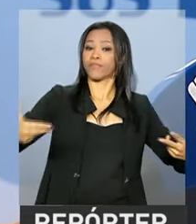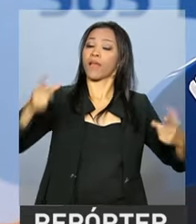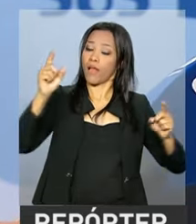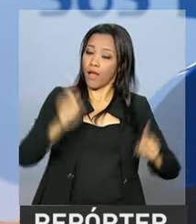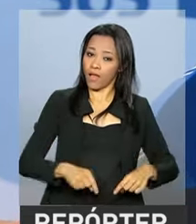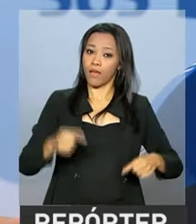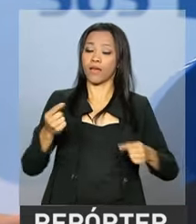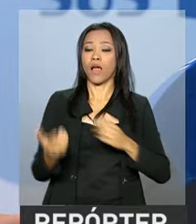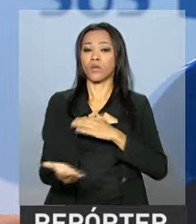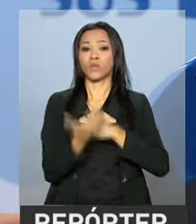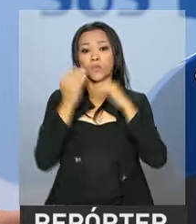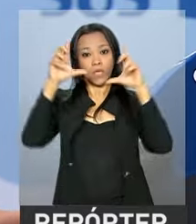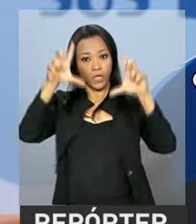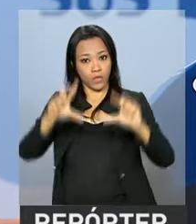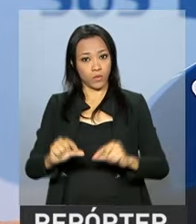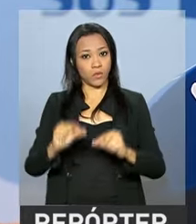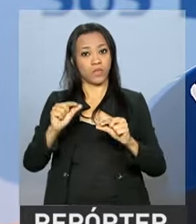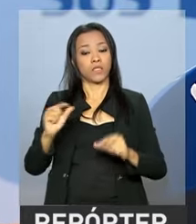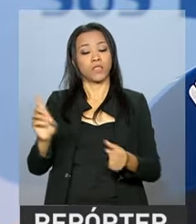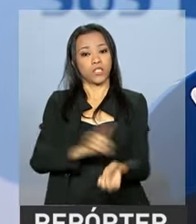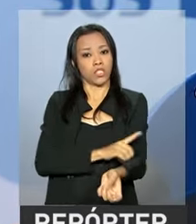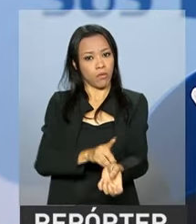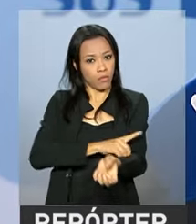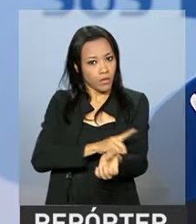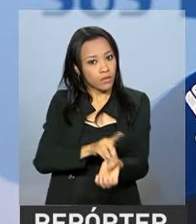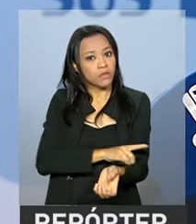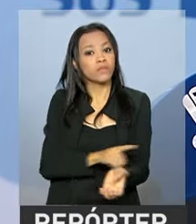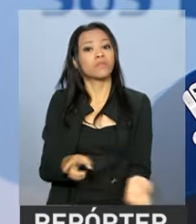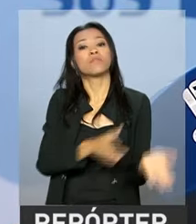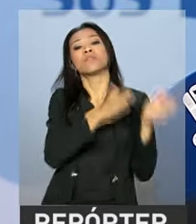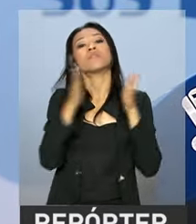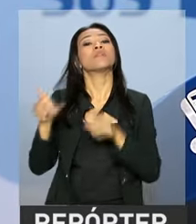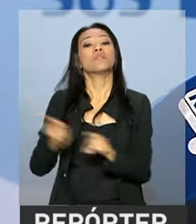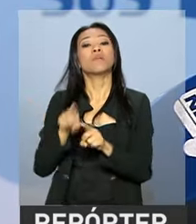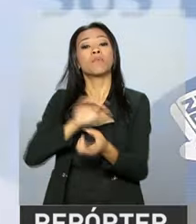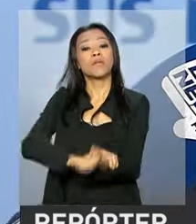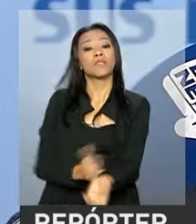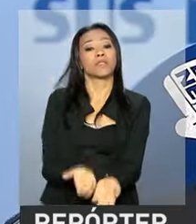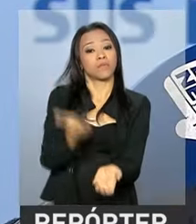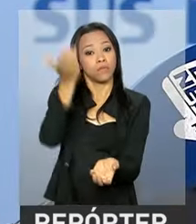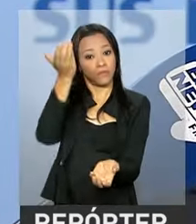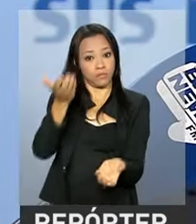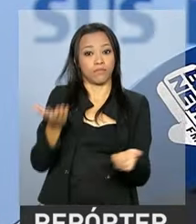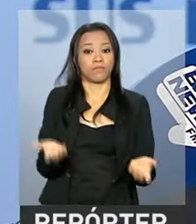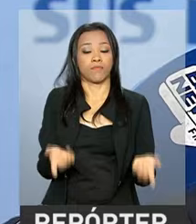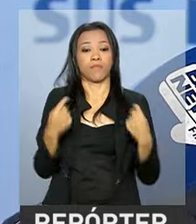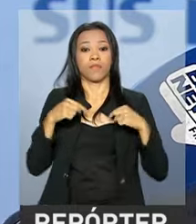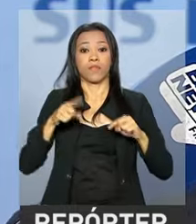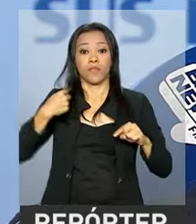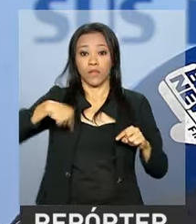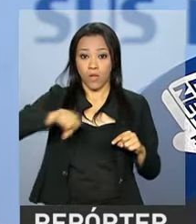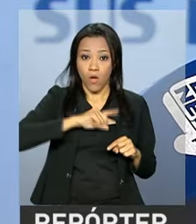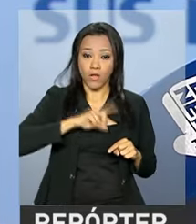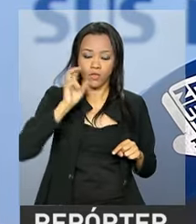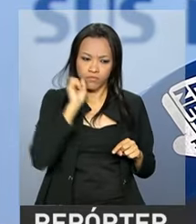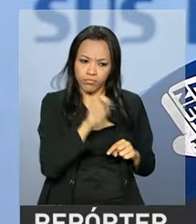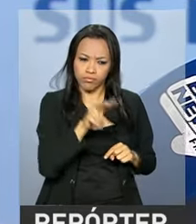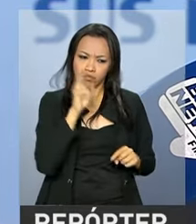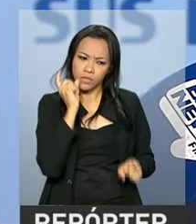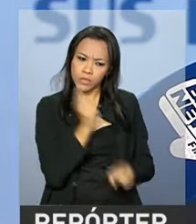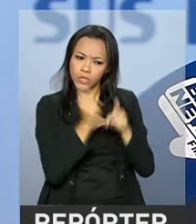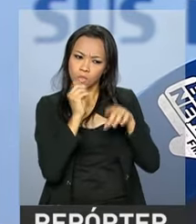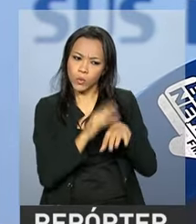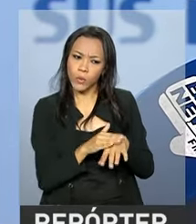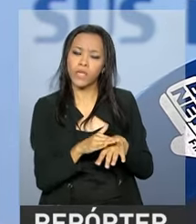poderão reduzir o número de diabéticos e de hipertensos ao longo do tempo. Nós temos identificado mais doentes, mas o